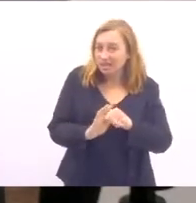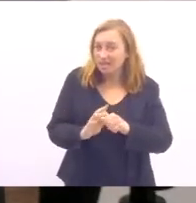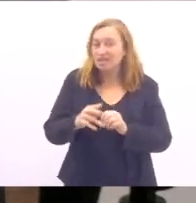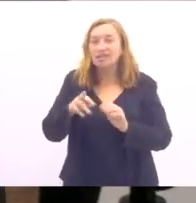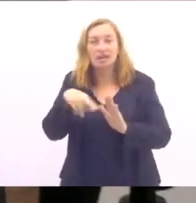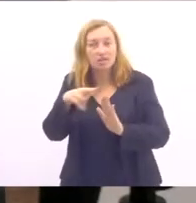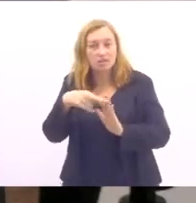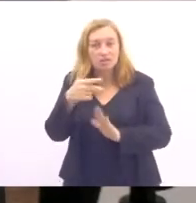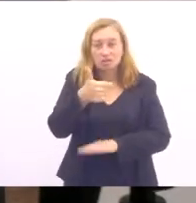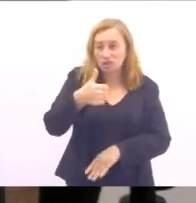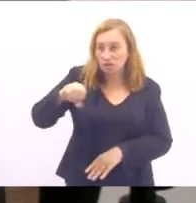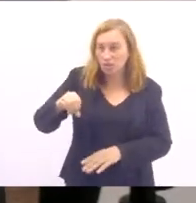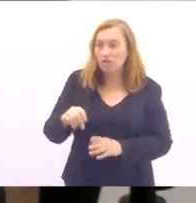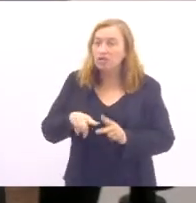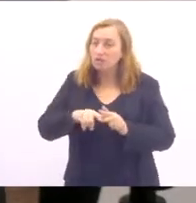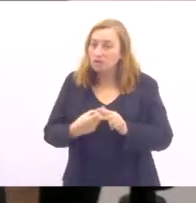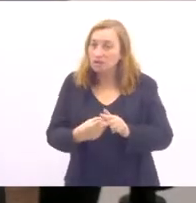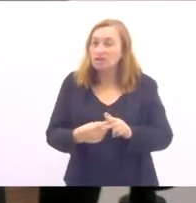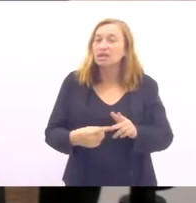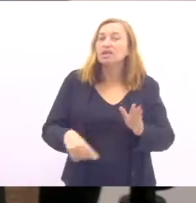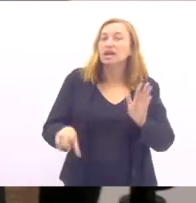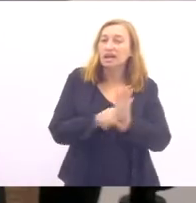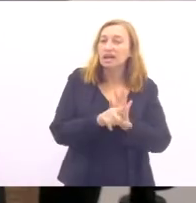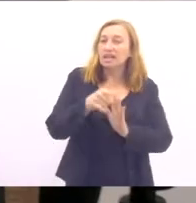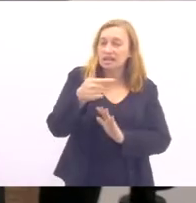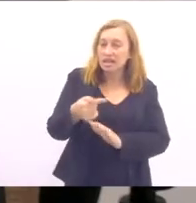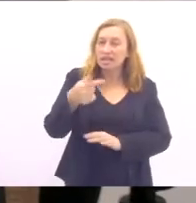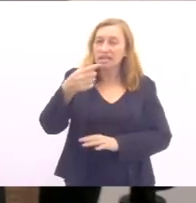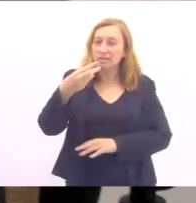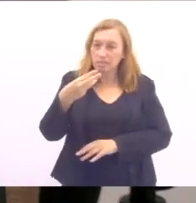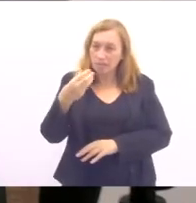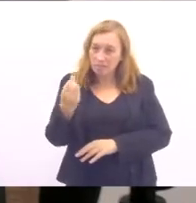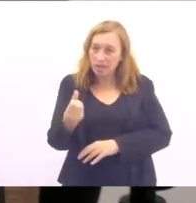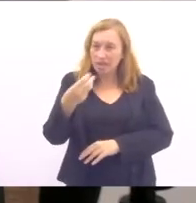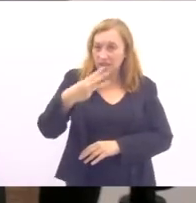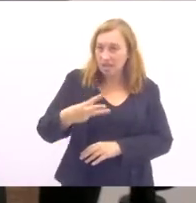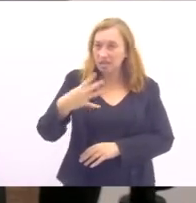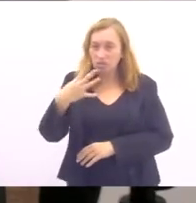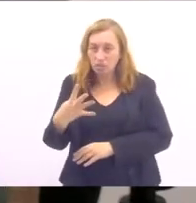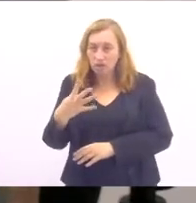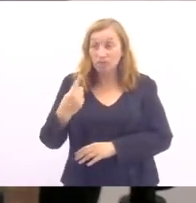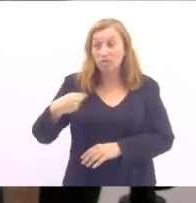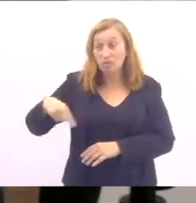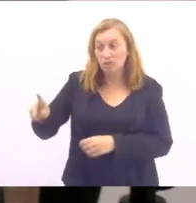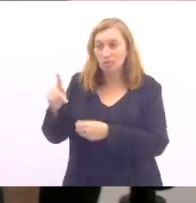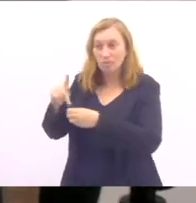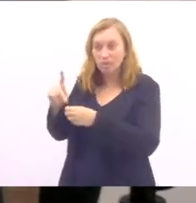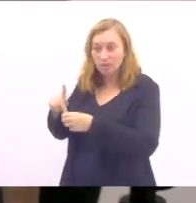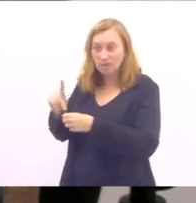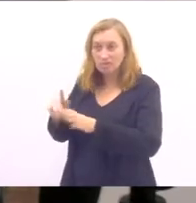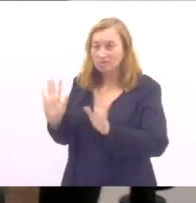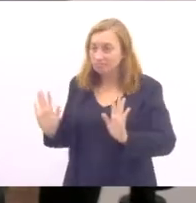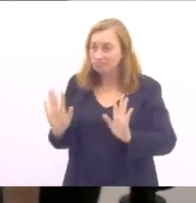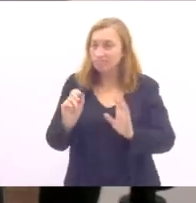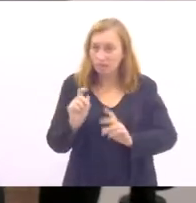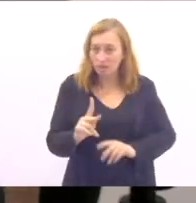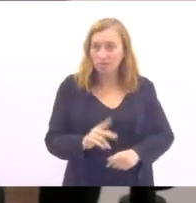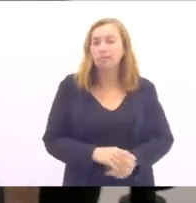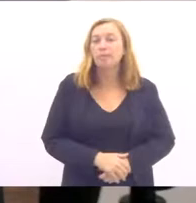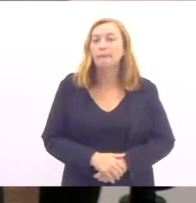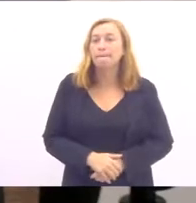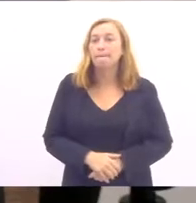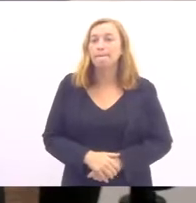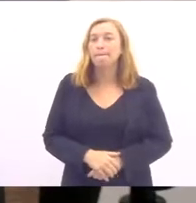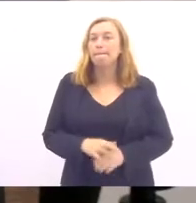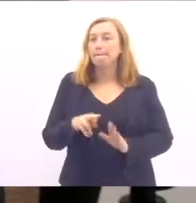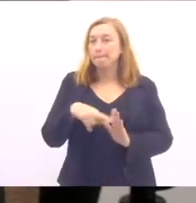que regulamentava a Lei 7.634, foi gestada na Procuradoria. Ok. Foi